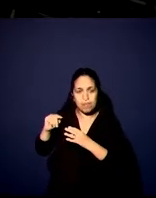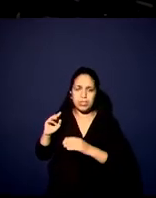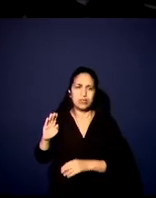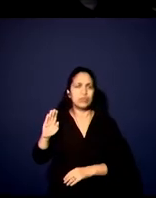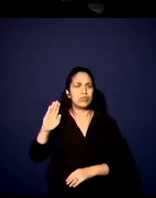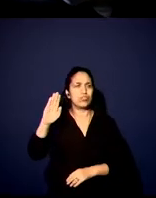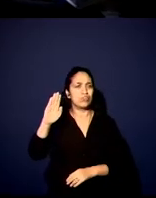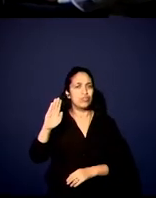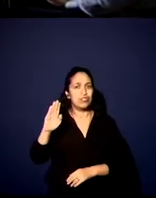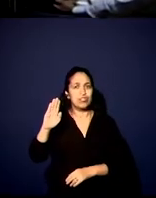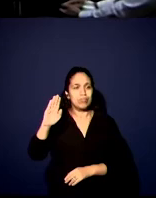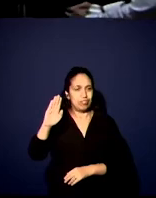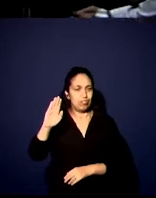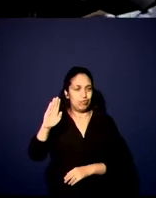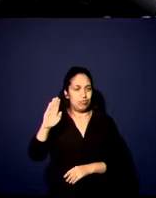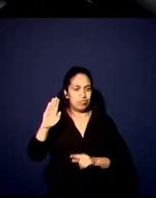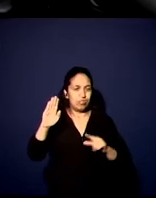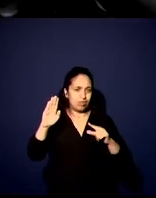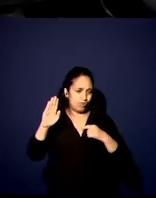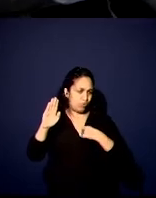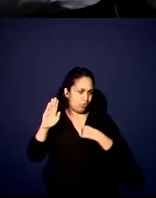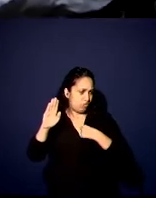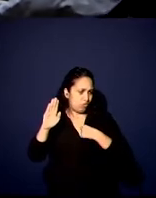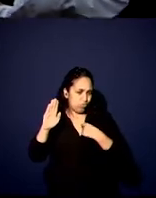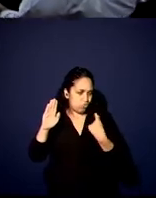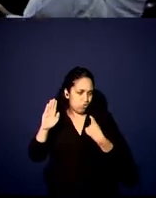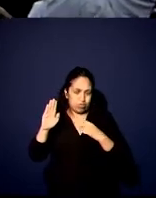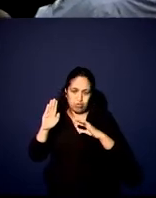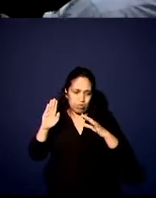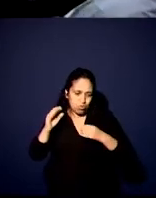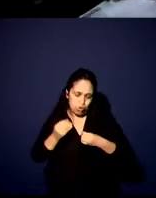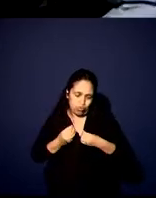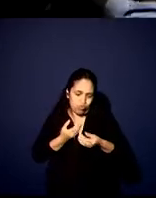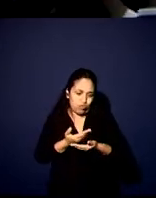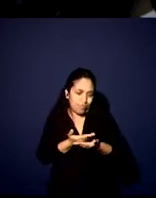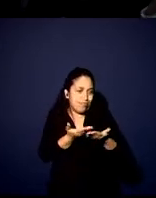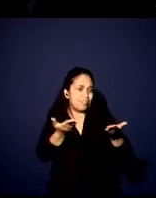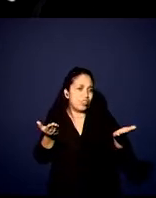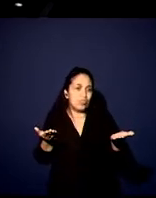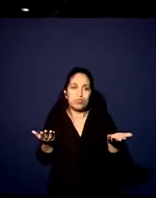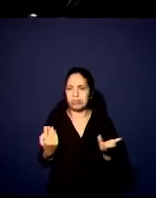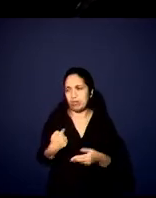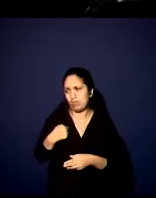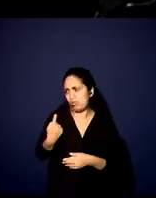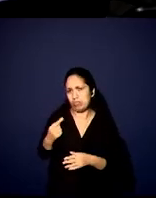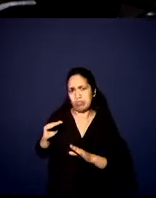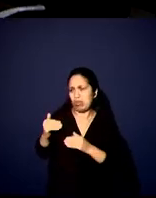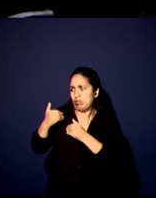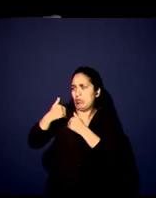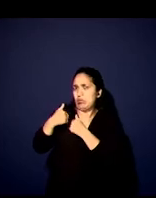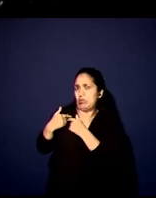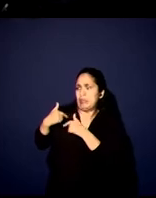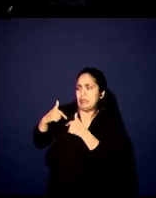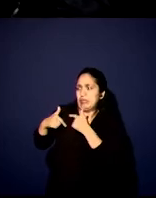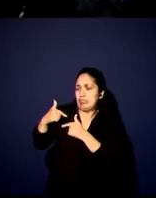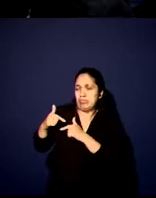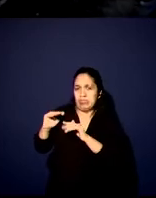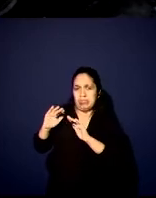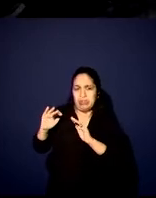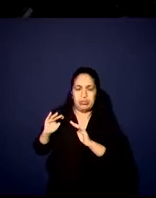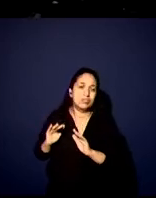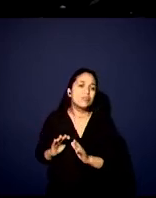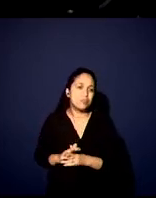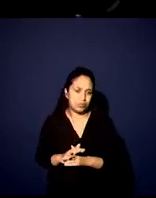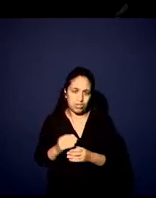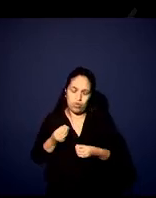votação que eu divido com todos Não me vai desse disso porque ela só gera mais trabalho mais responsabilidade e mais compromisso